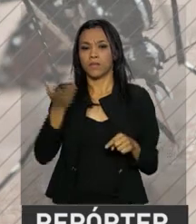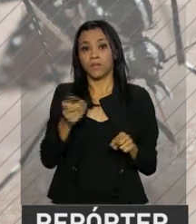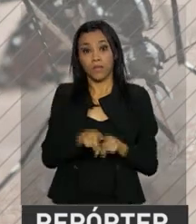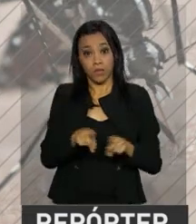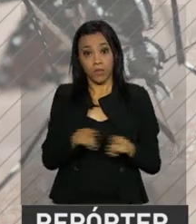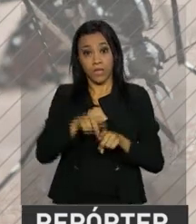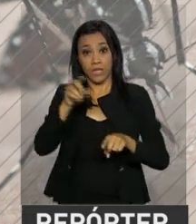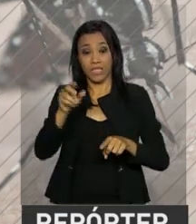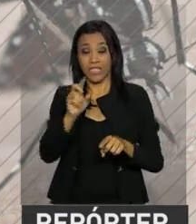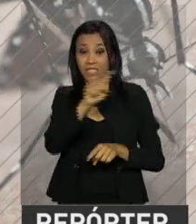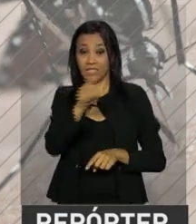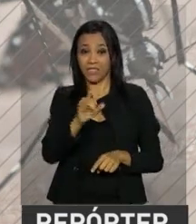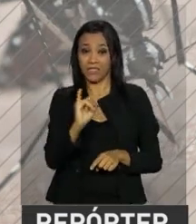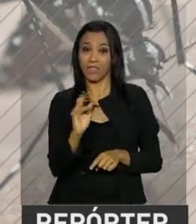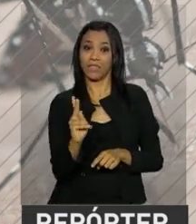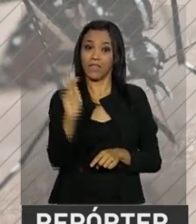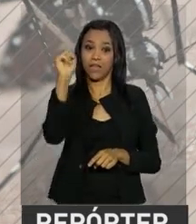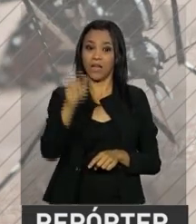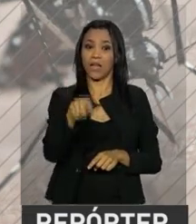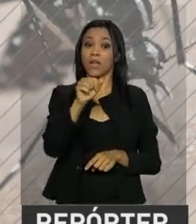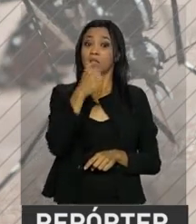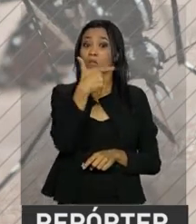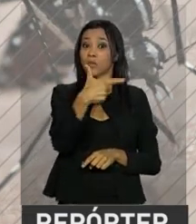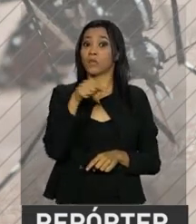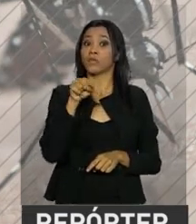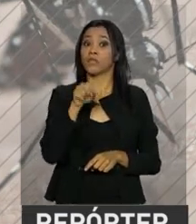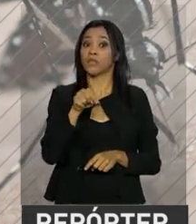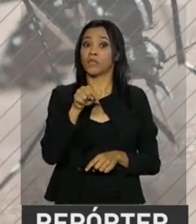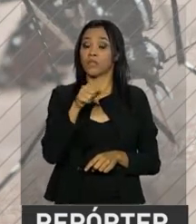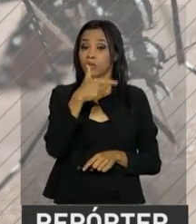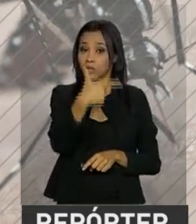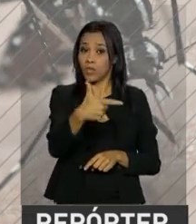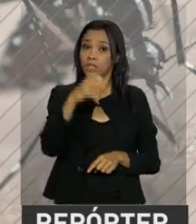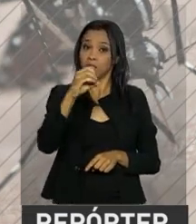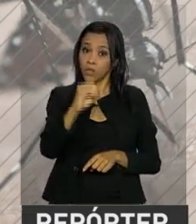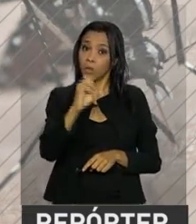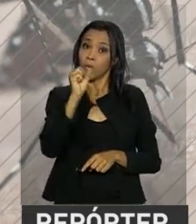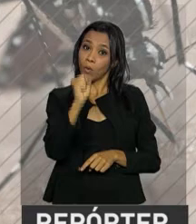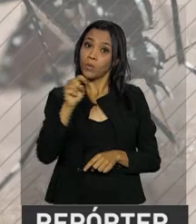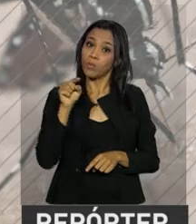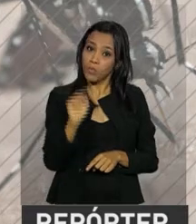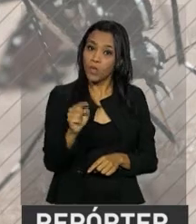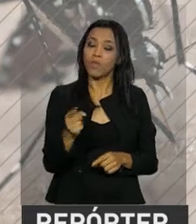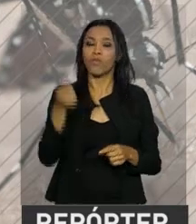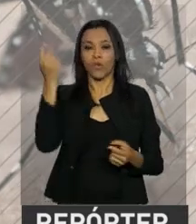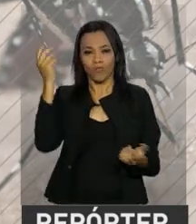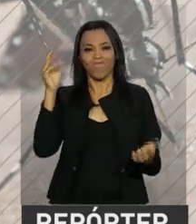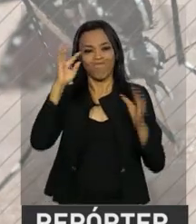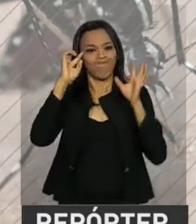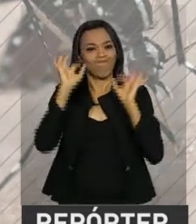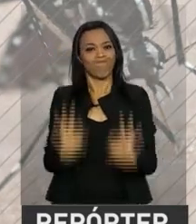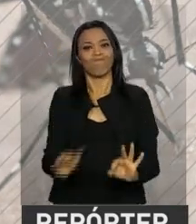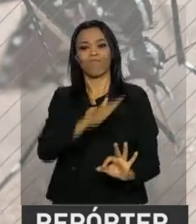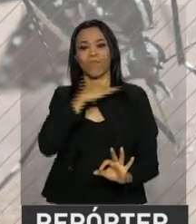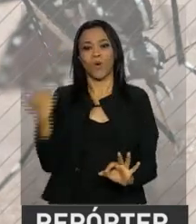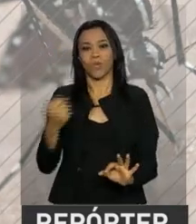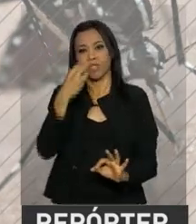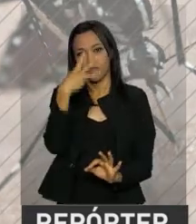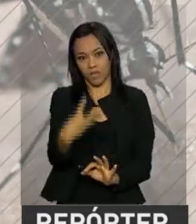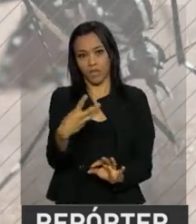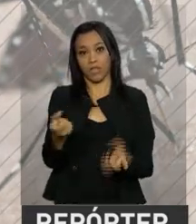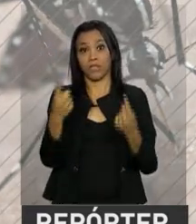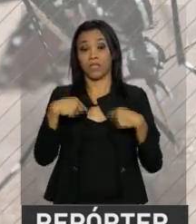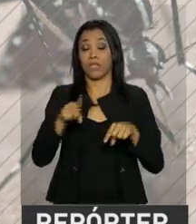zika passaram de 208 mil em 2016. Foram confirmadas 3 mortes pela doença. No caso da